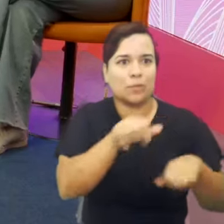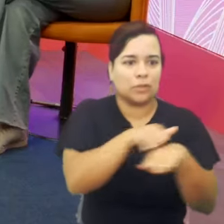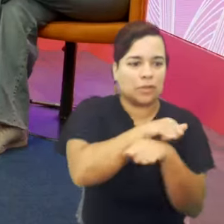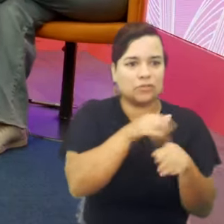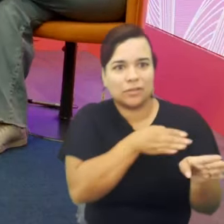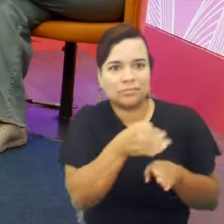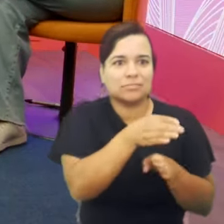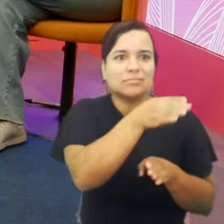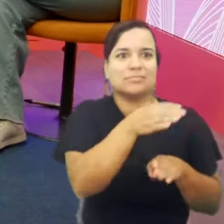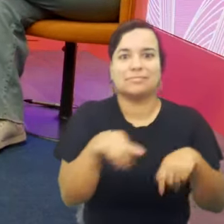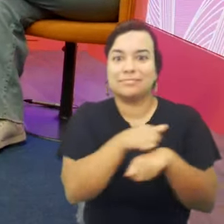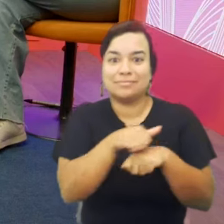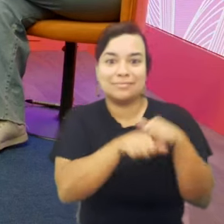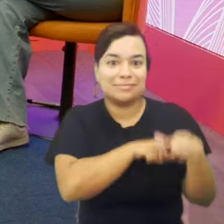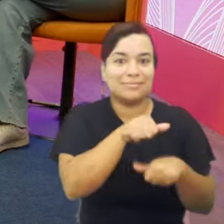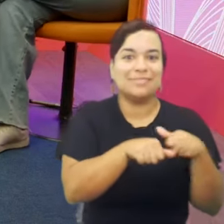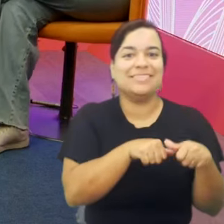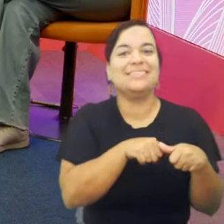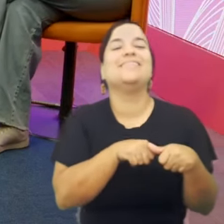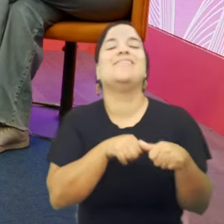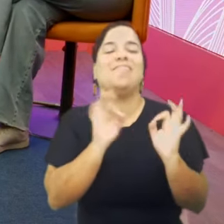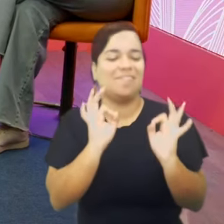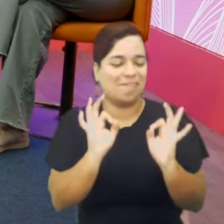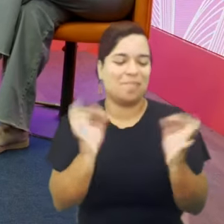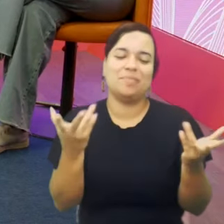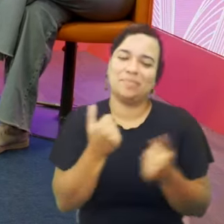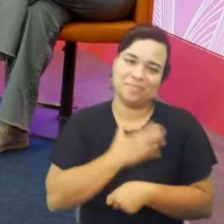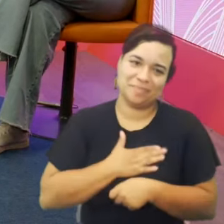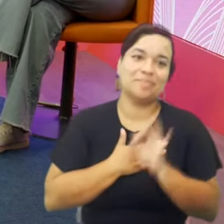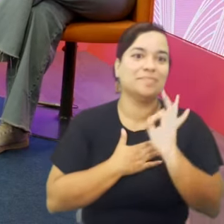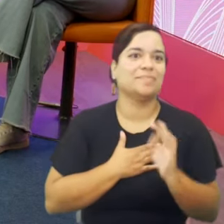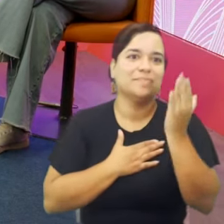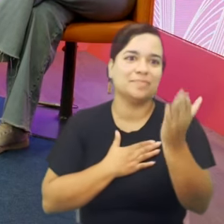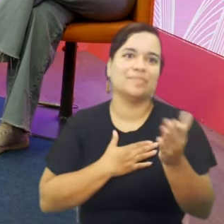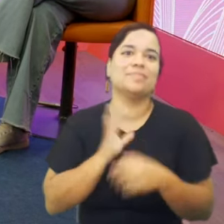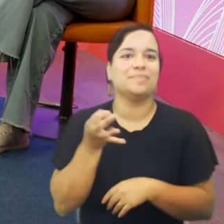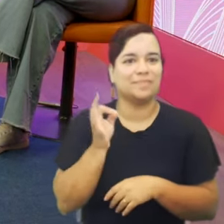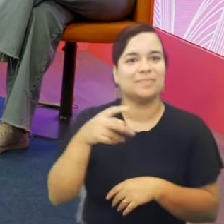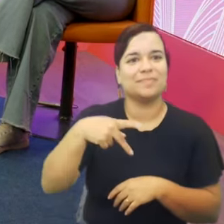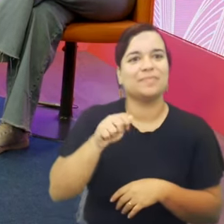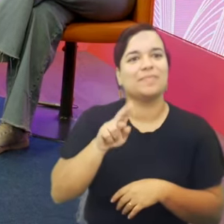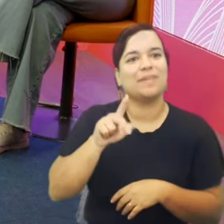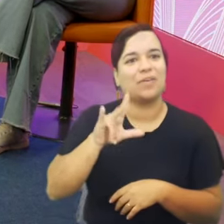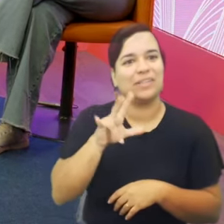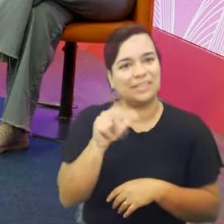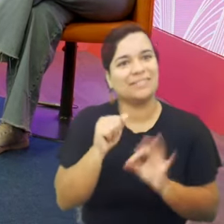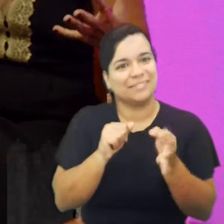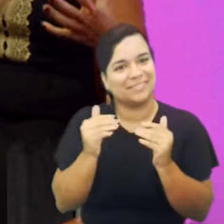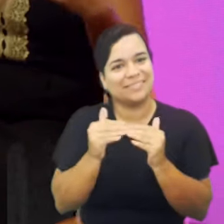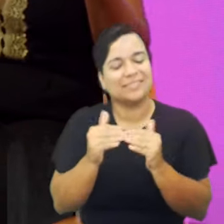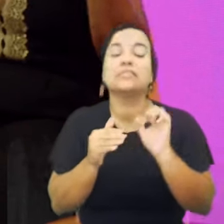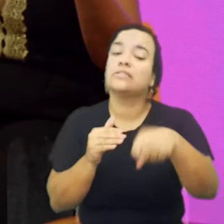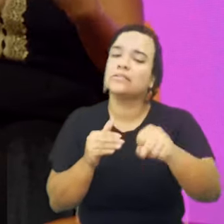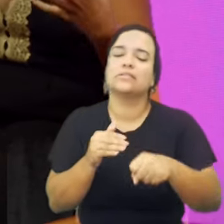Em construção, recalculando rota. Maravilhoso. É exatamente isso. Não é, Paulinha? Exatamente isso. Então, sinta-se